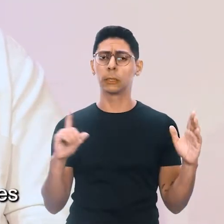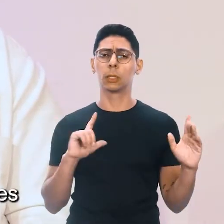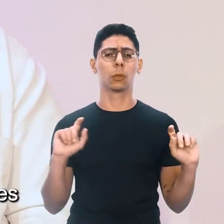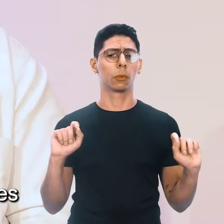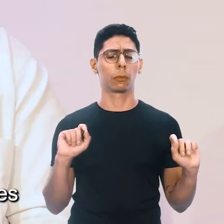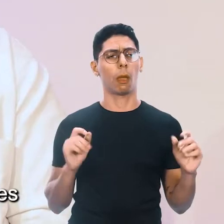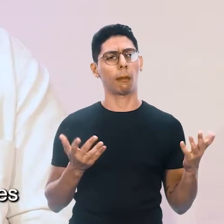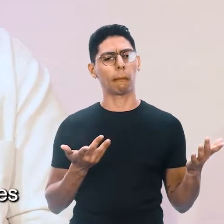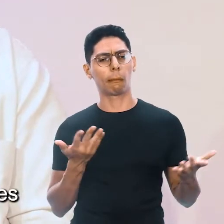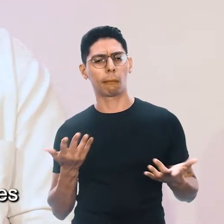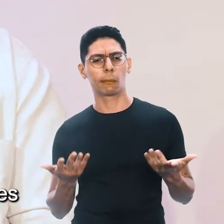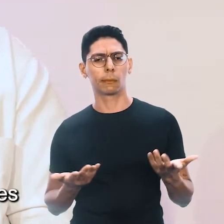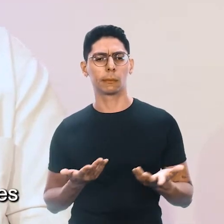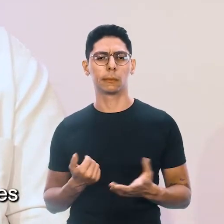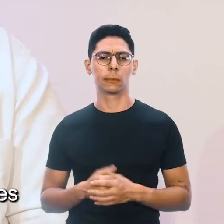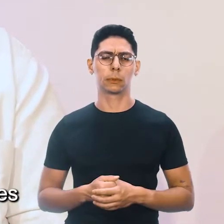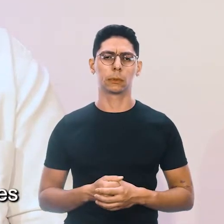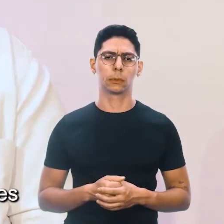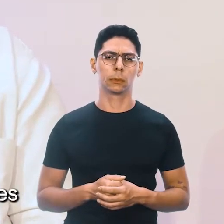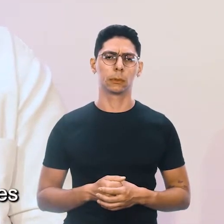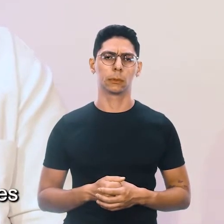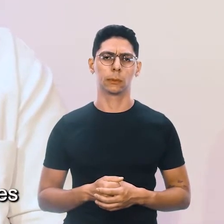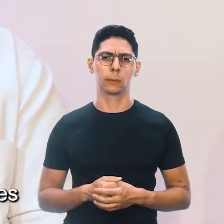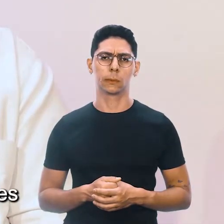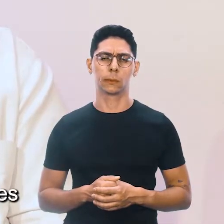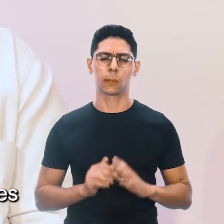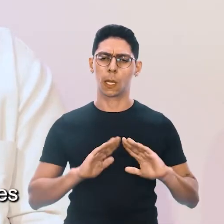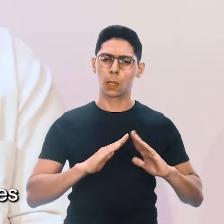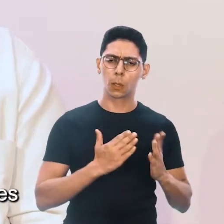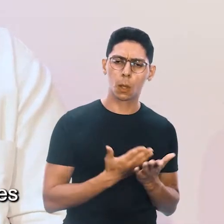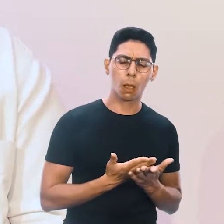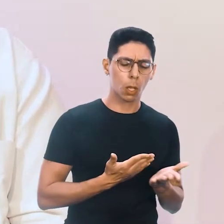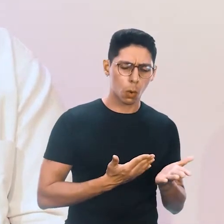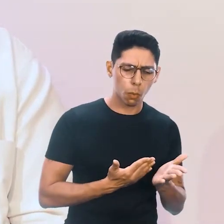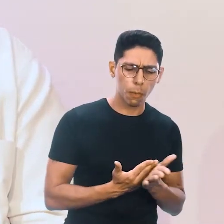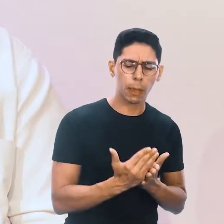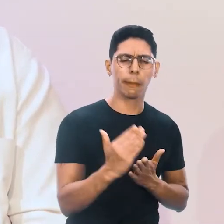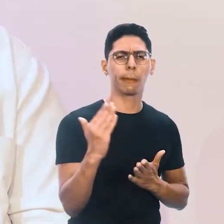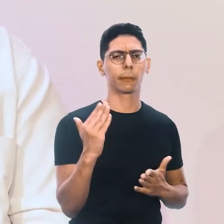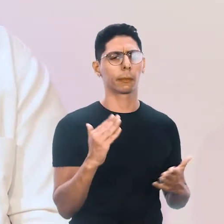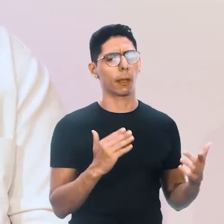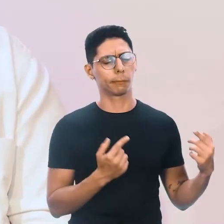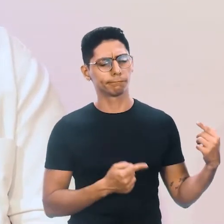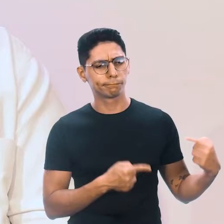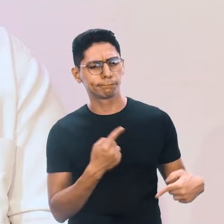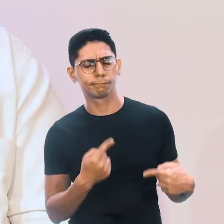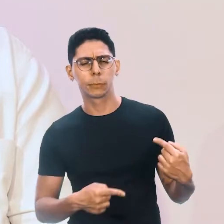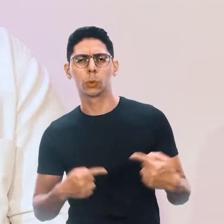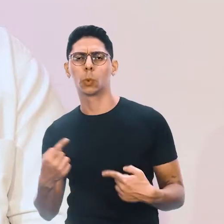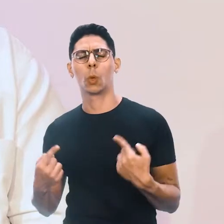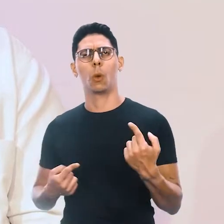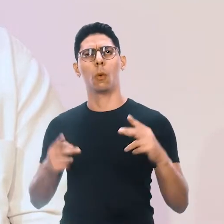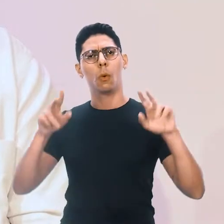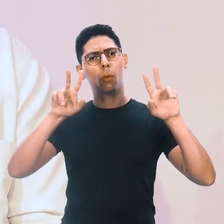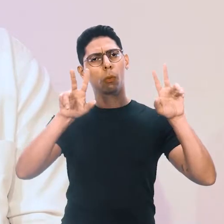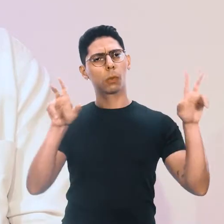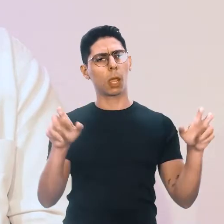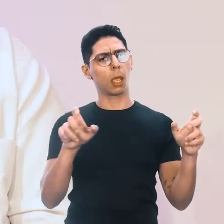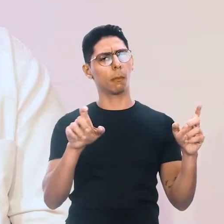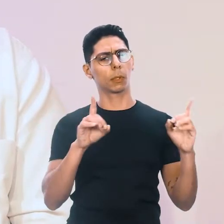construção, tinha ali aquela formação do início, das discussões sobre os direitos das pessoas